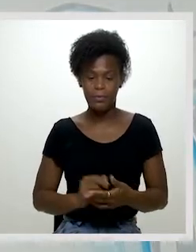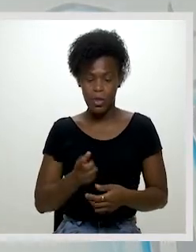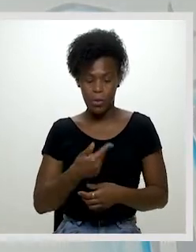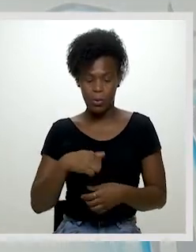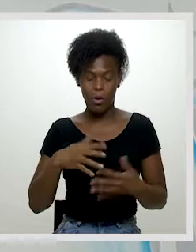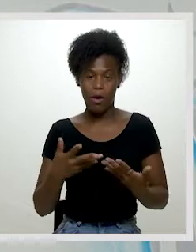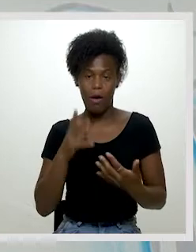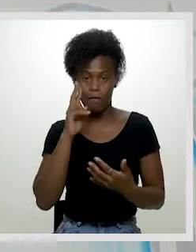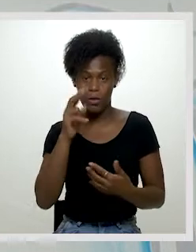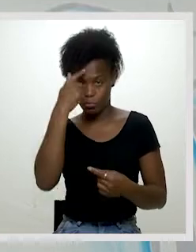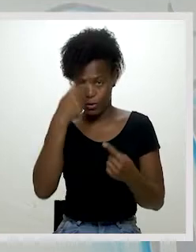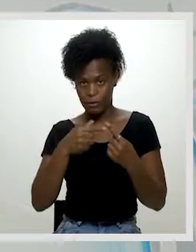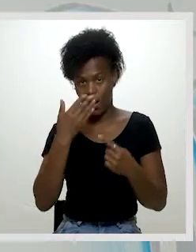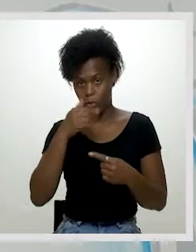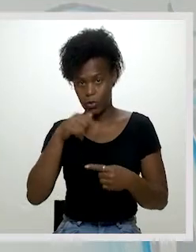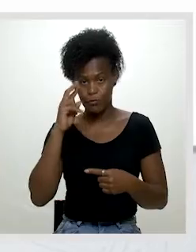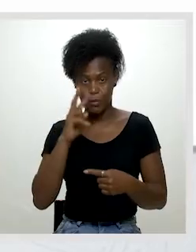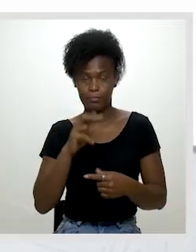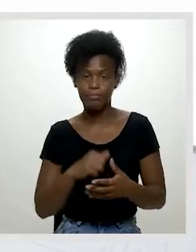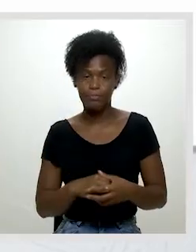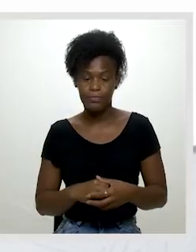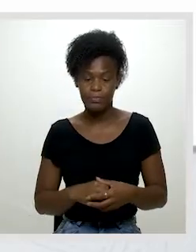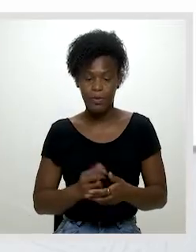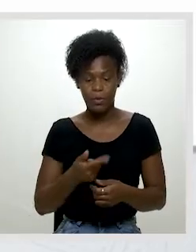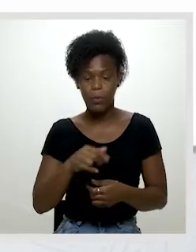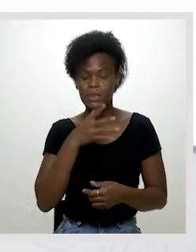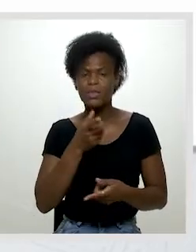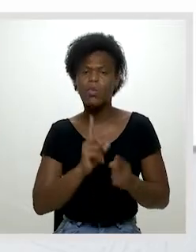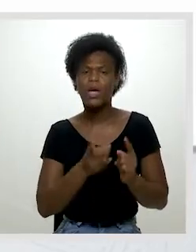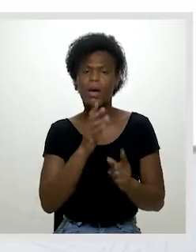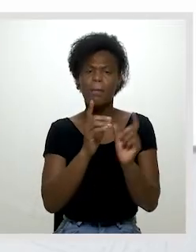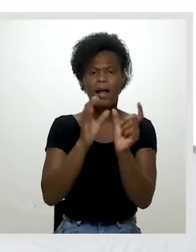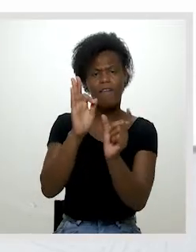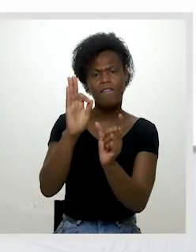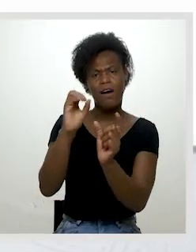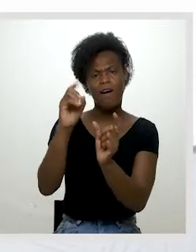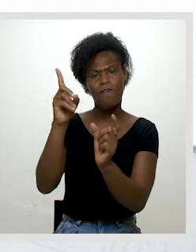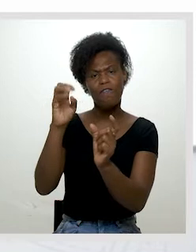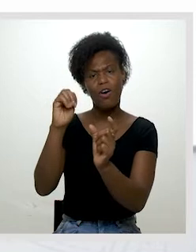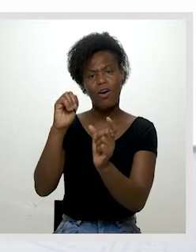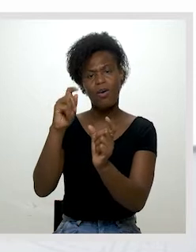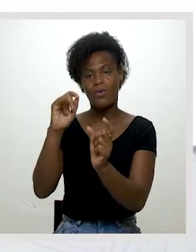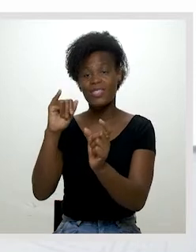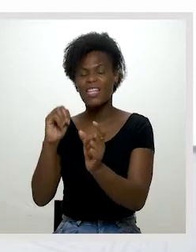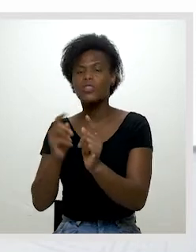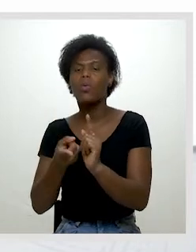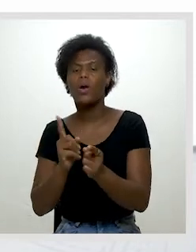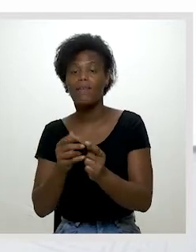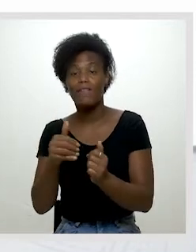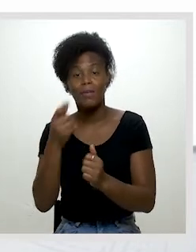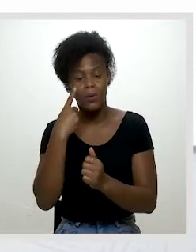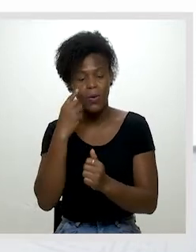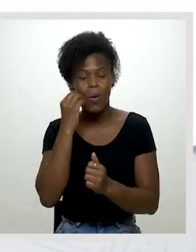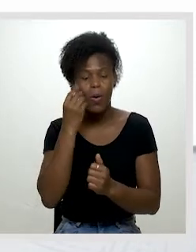Vamos ver então os objetivos da aula de hoje. Nós vamos definir os fósseis, vamos reconhecer os fósseis